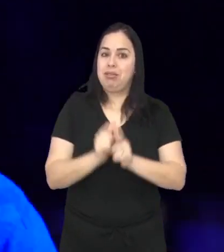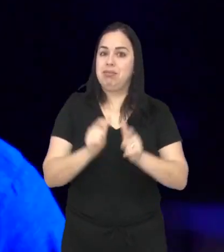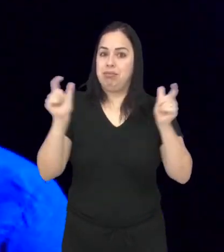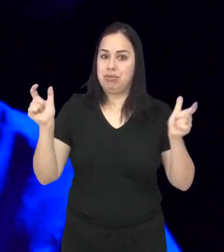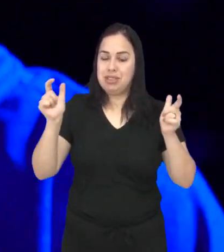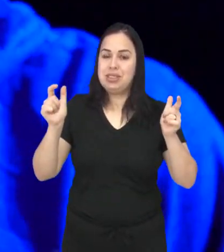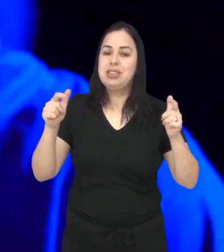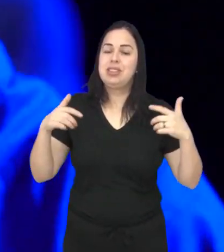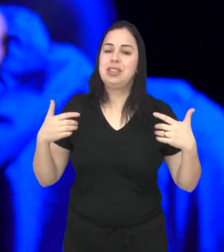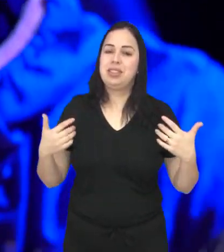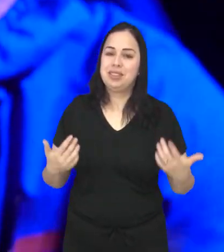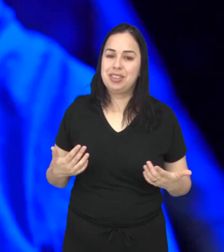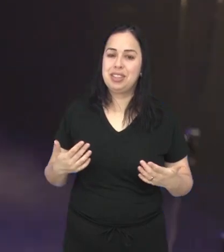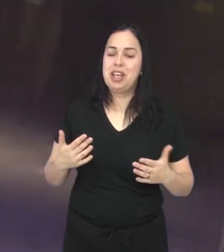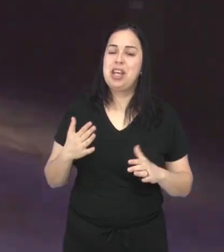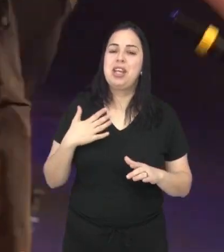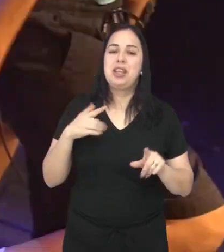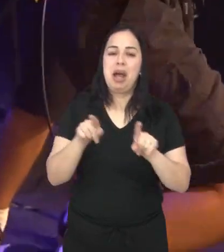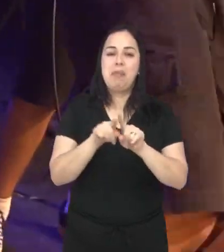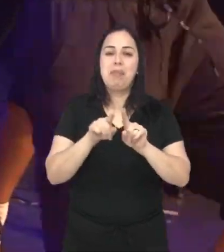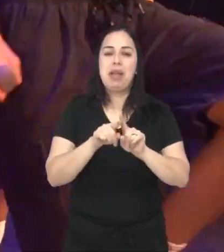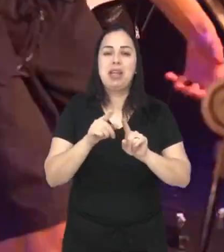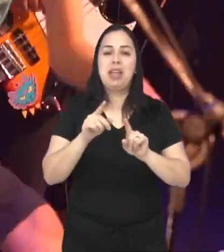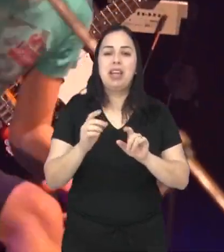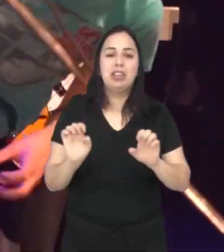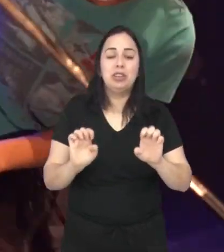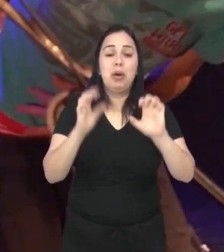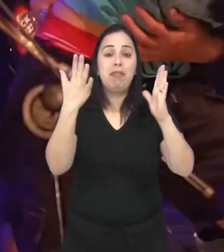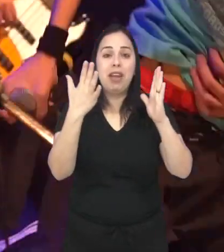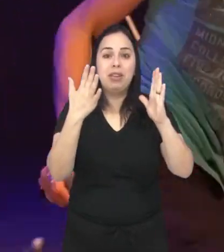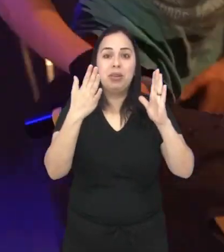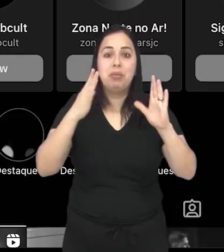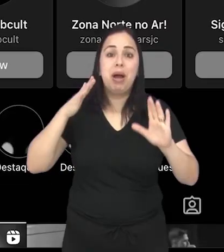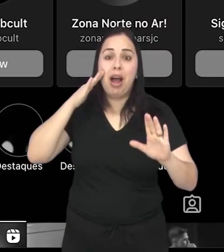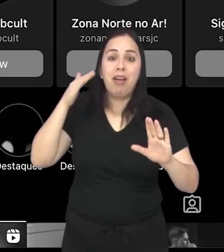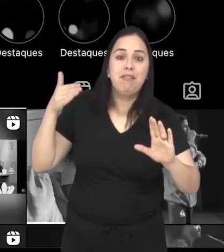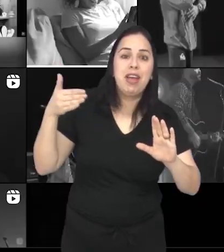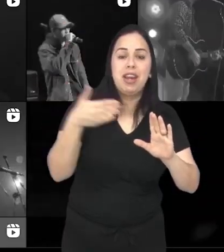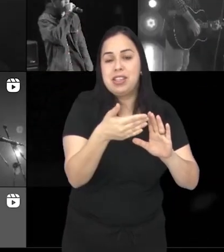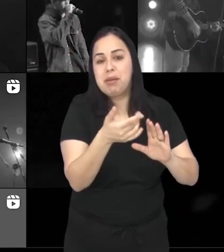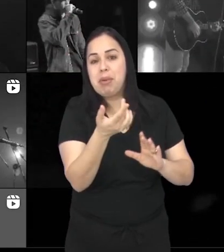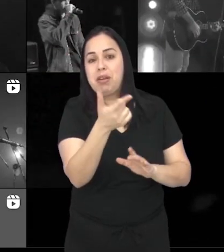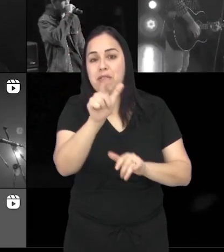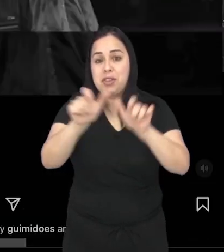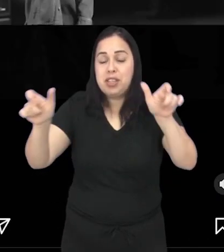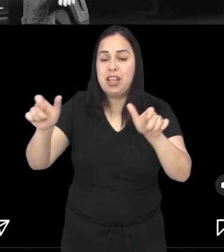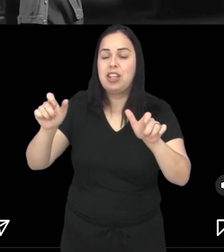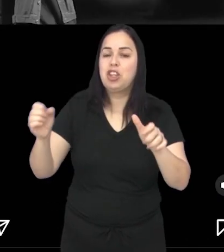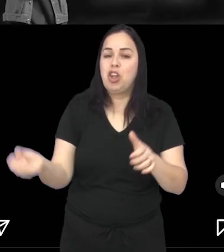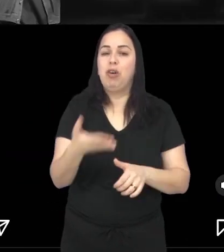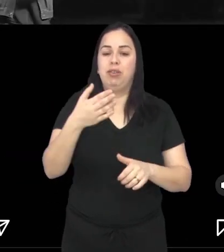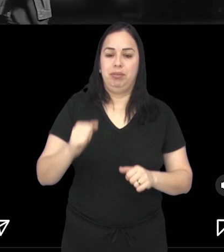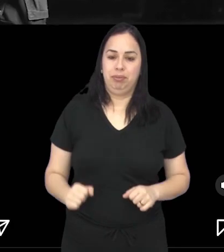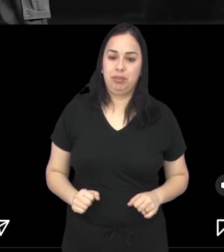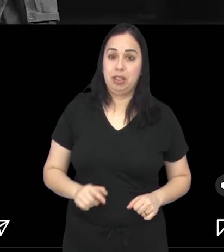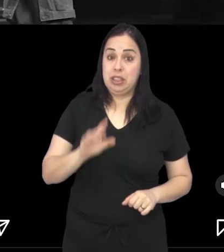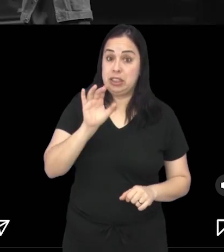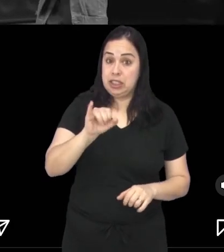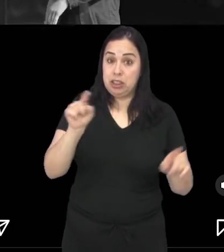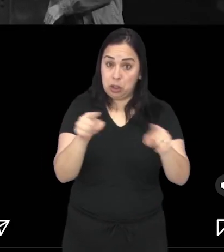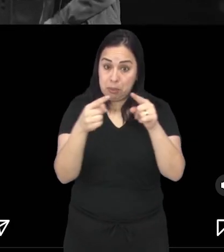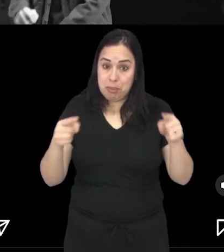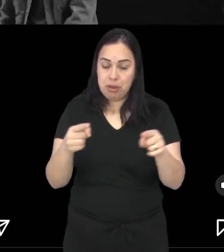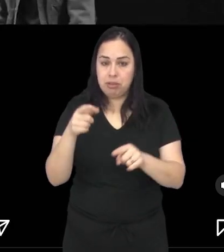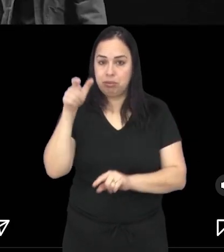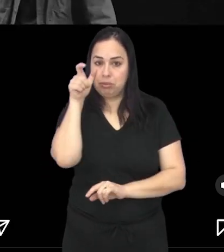se torne uma grande incubadora para artistas independentes. E se você é músico, já fica de olho no Instagram do projeto.